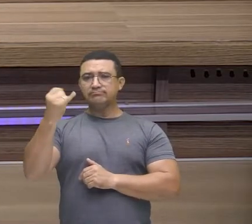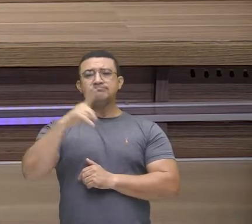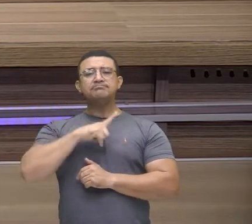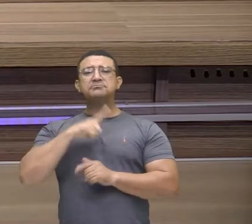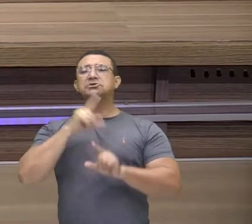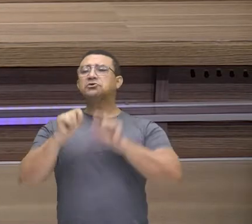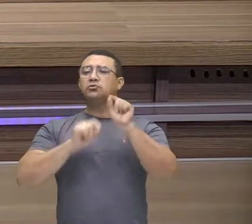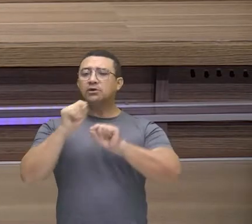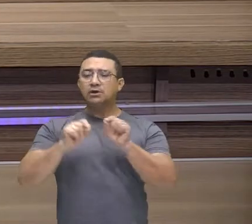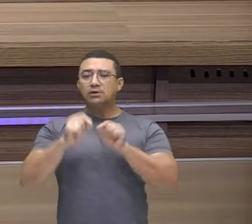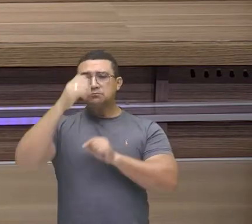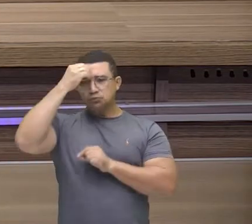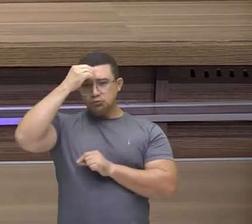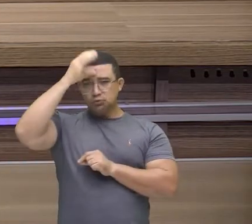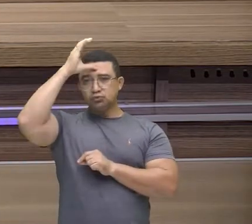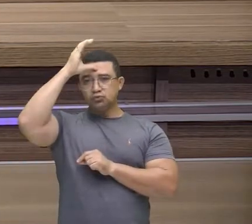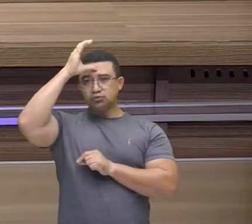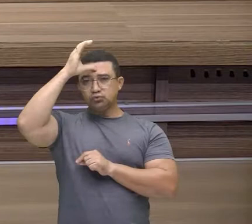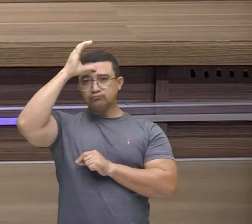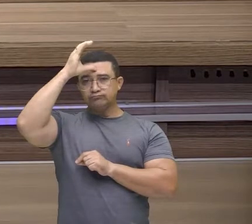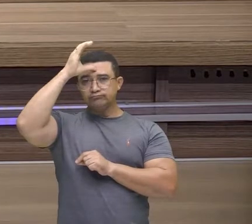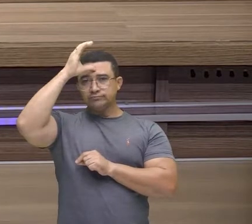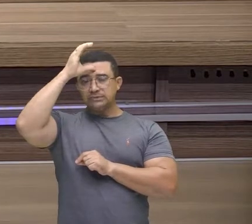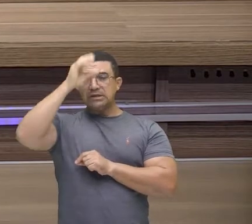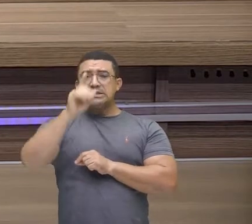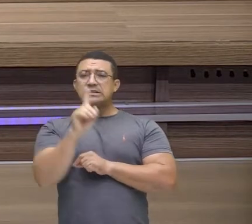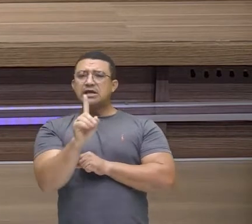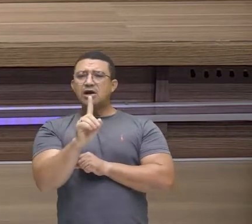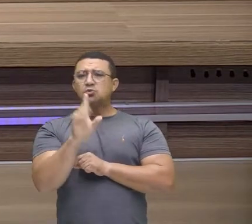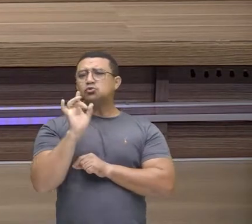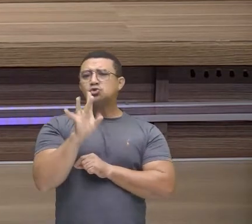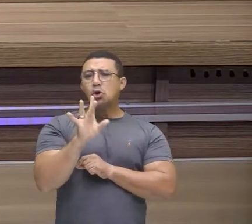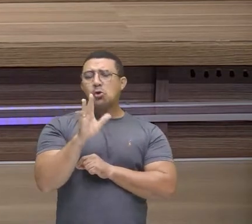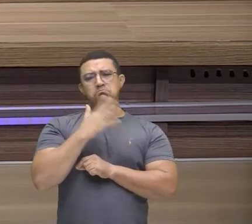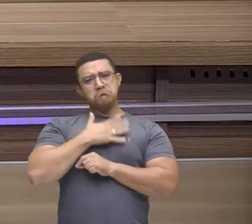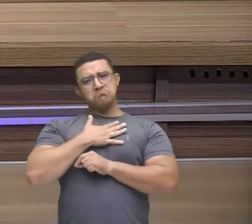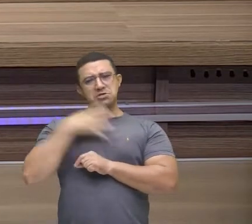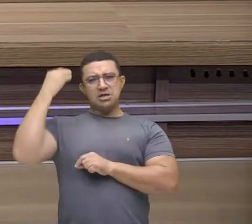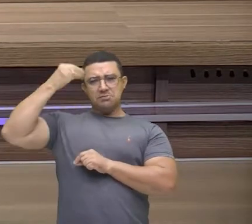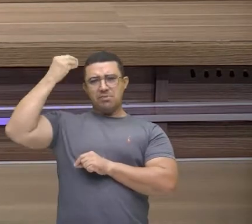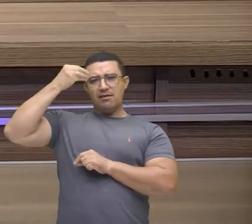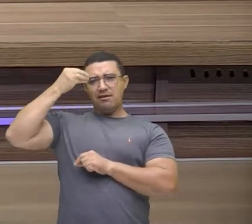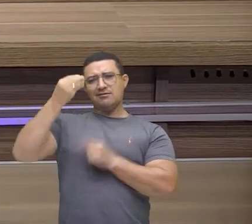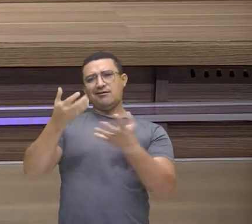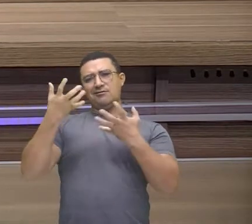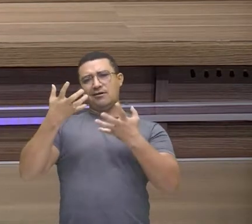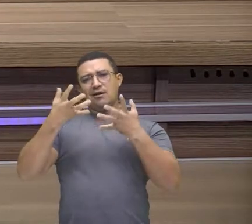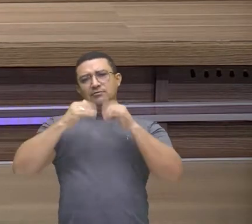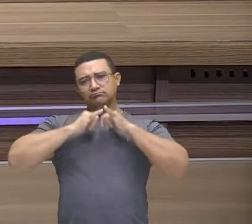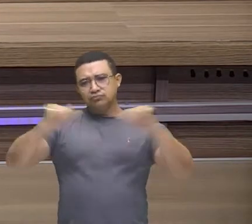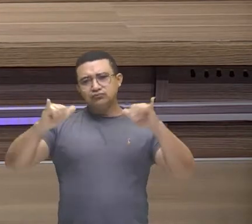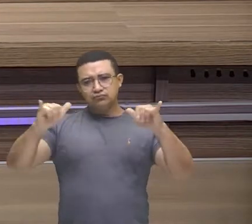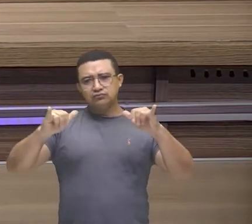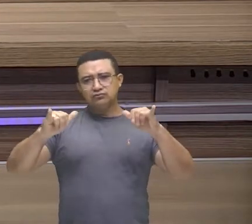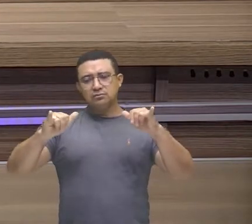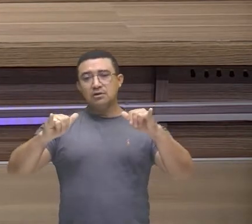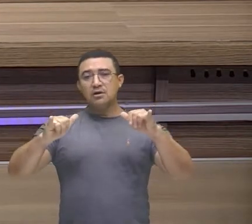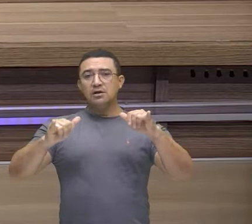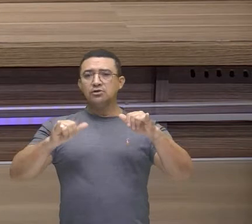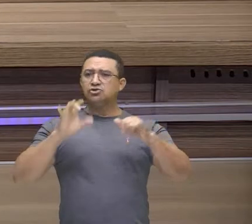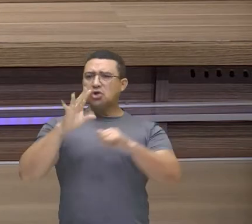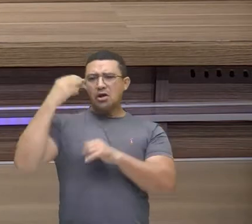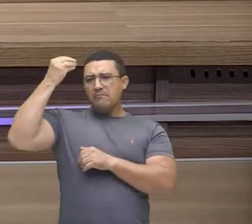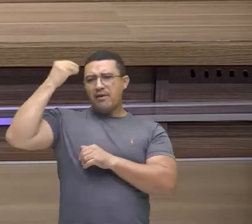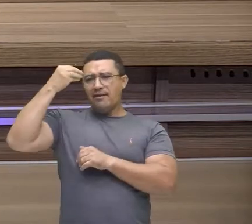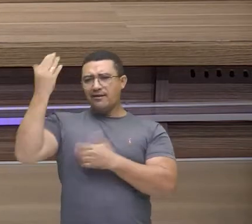o conhecimento e não só a minha experiência que eu quero levar. Eu não posso levar só a minha experiência